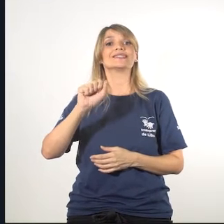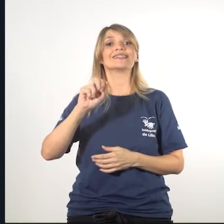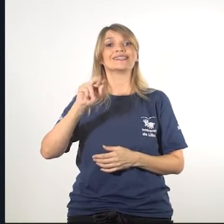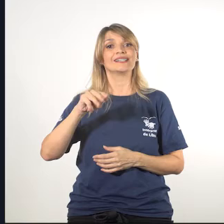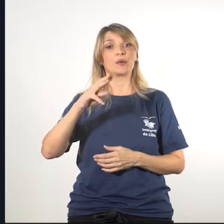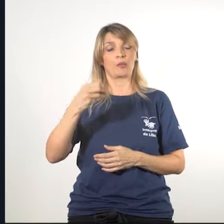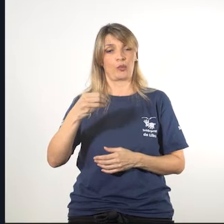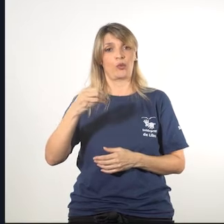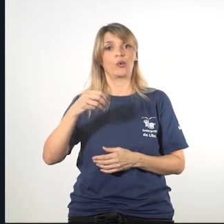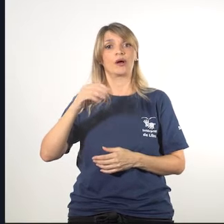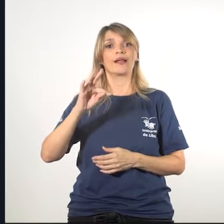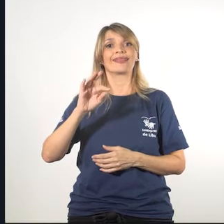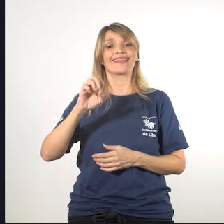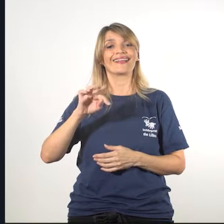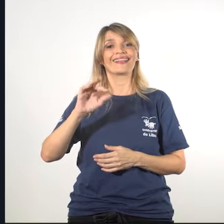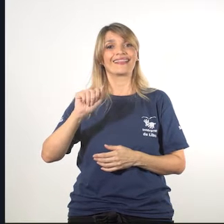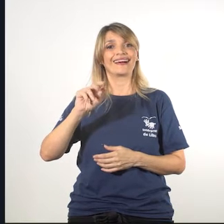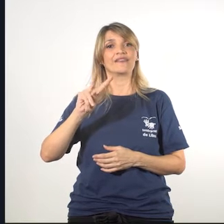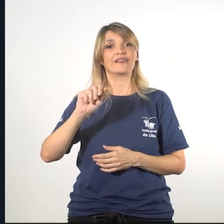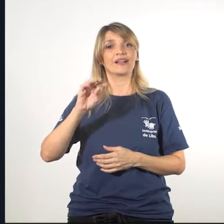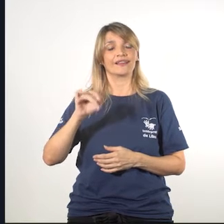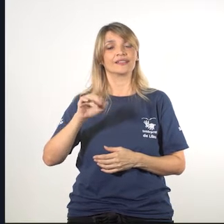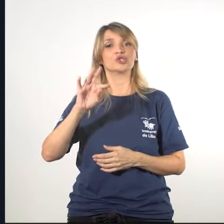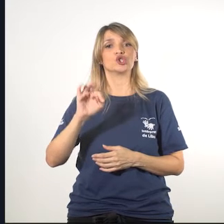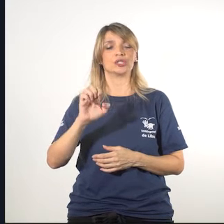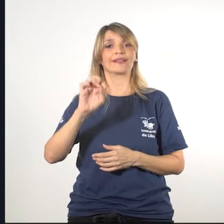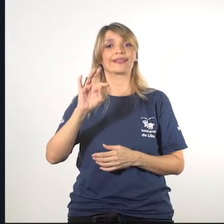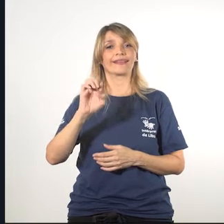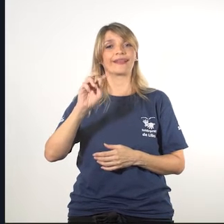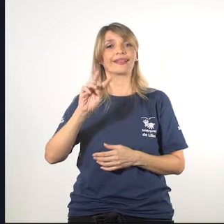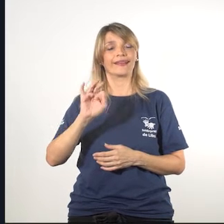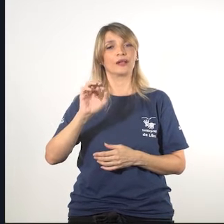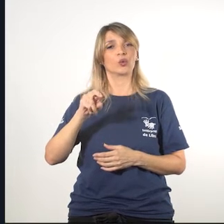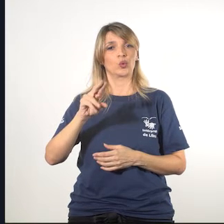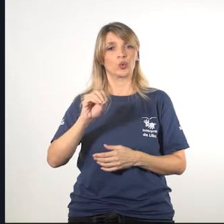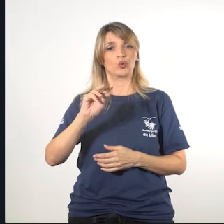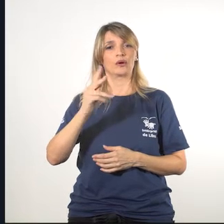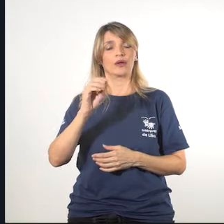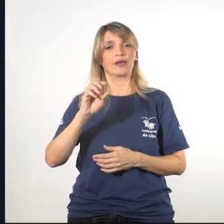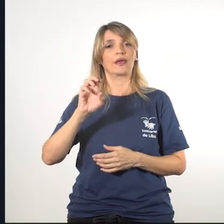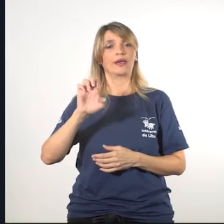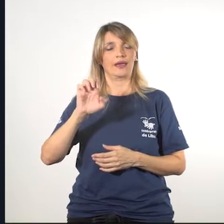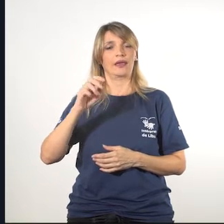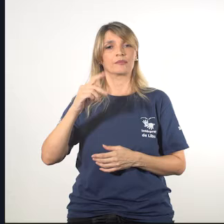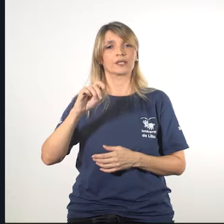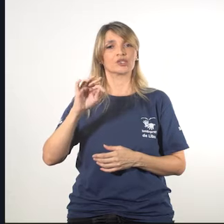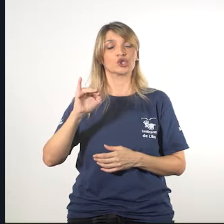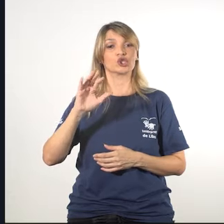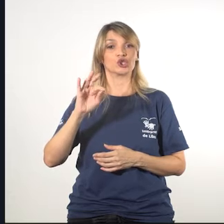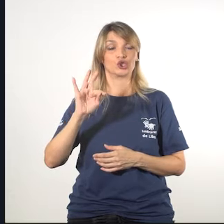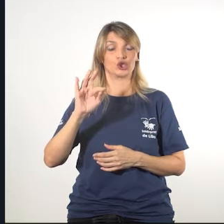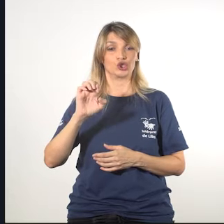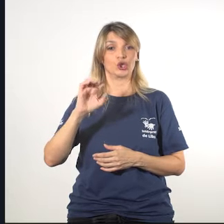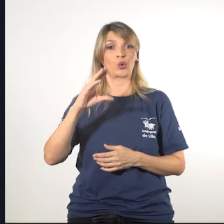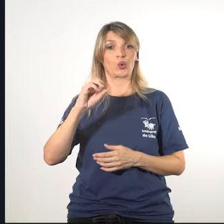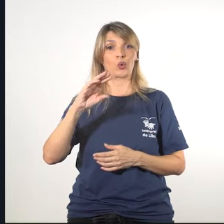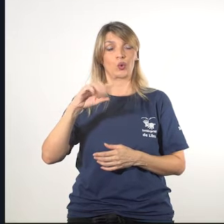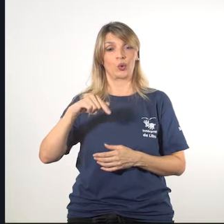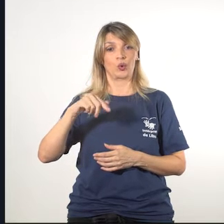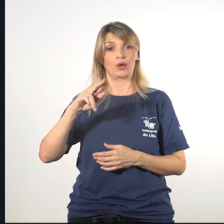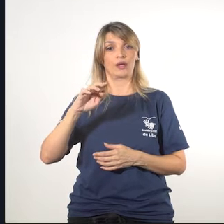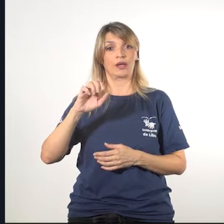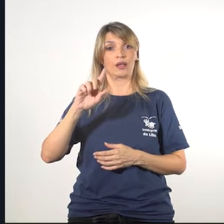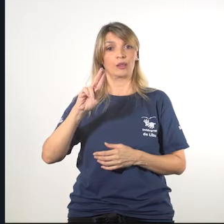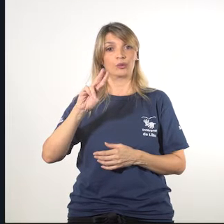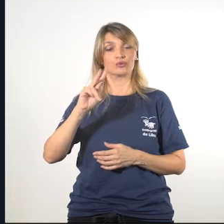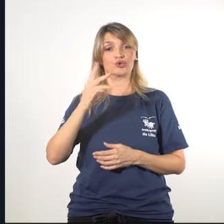a pentavalente, com tétano, difteria, hepatite, coqueluche e meningite. E também